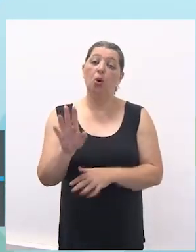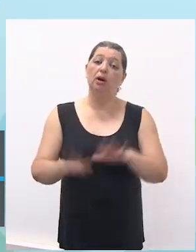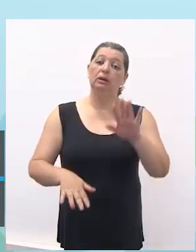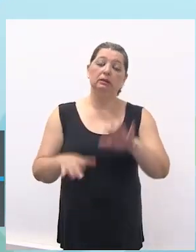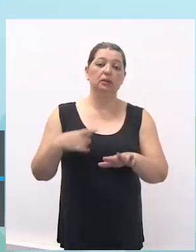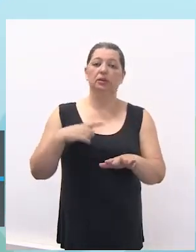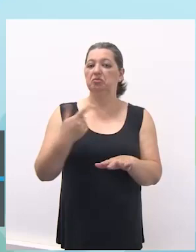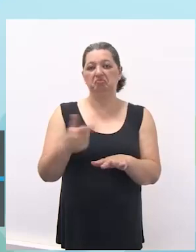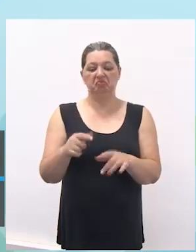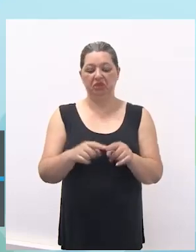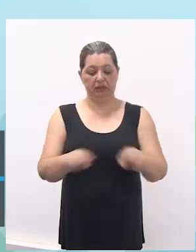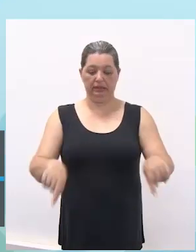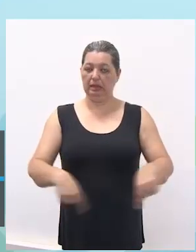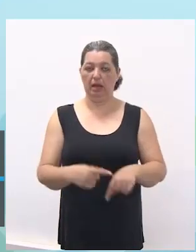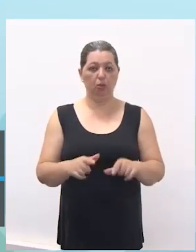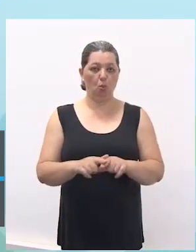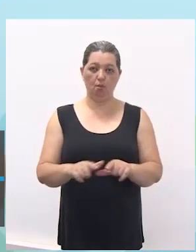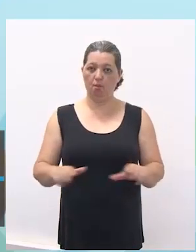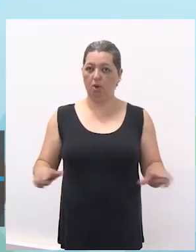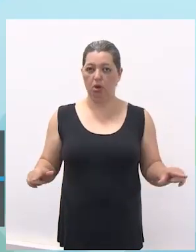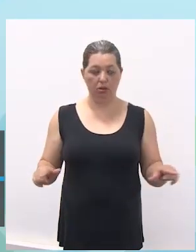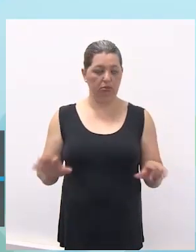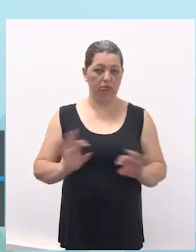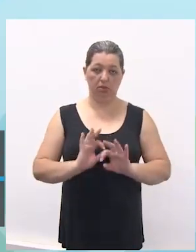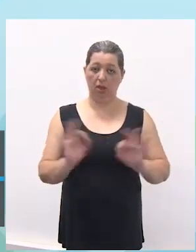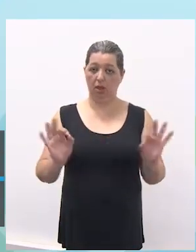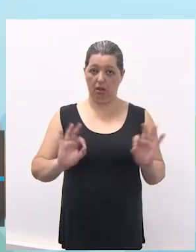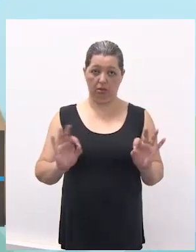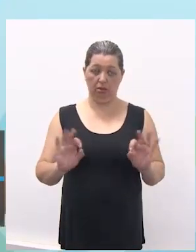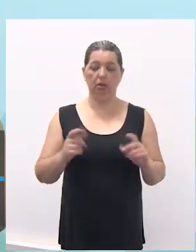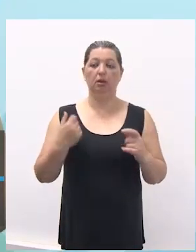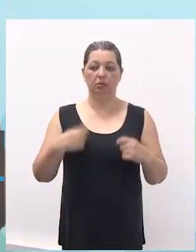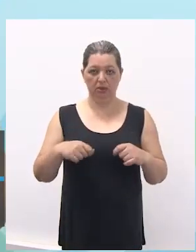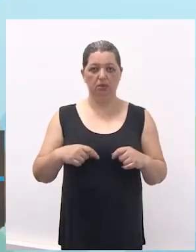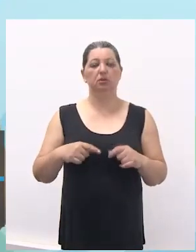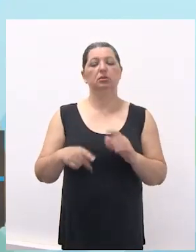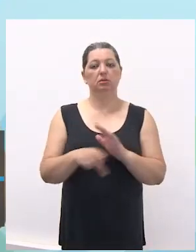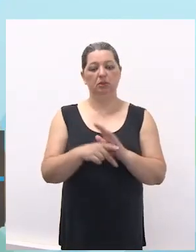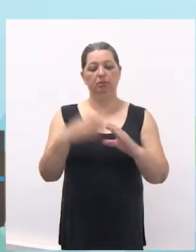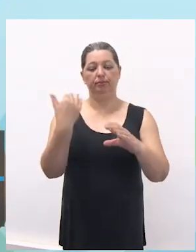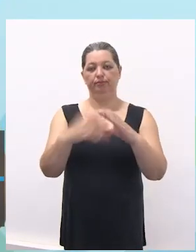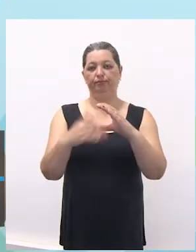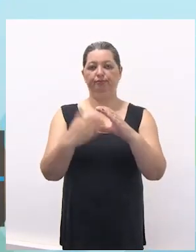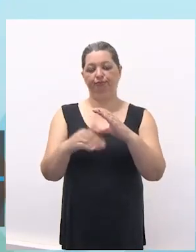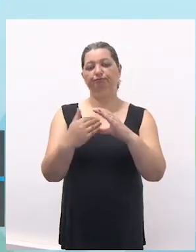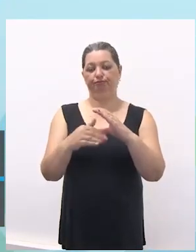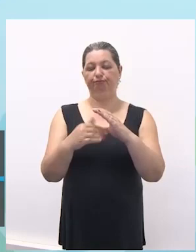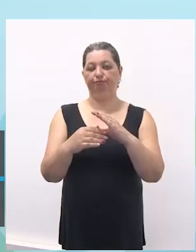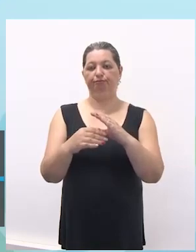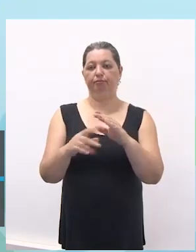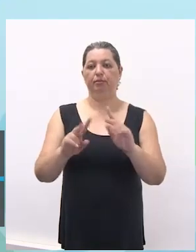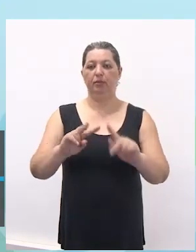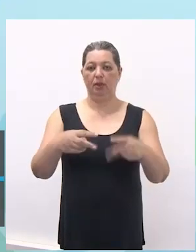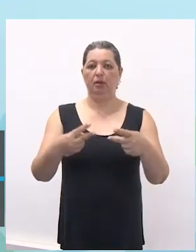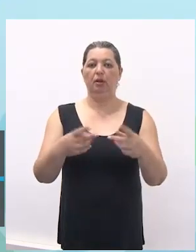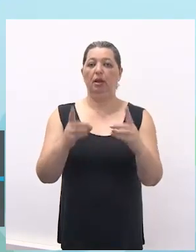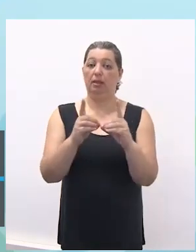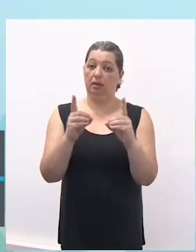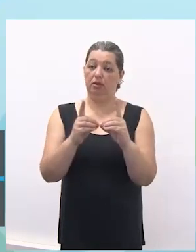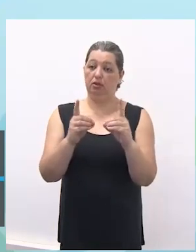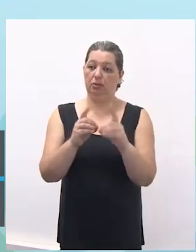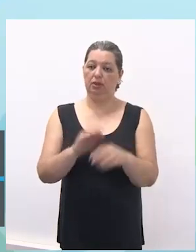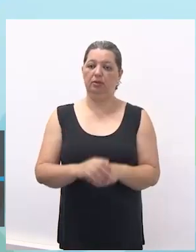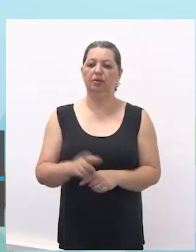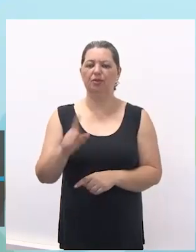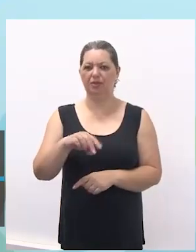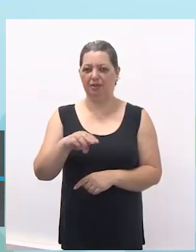ter a sala, não ter o que é atribuído para vocês, tem que registrar lá no portal de atendimento, tá? Aliás, Marcos Barros, você está por